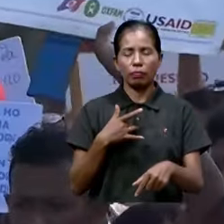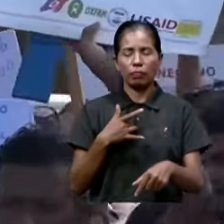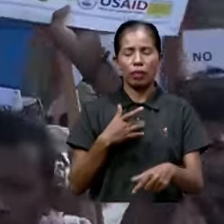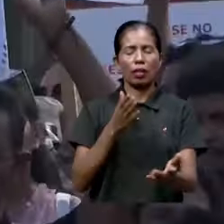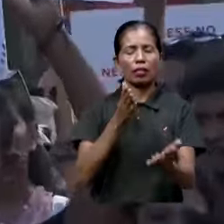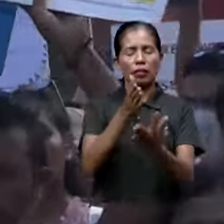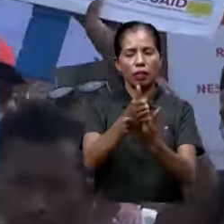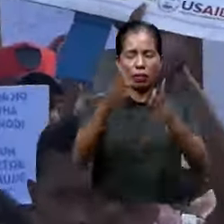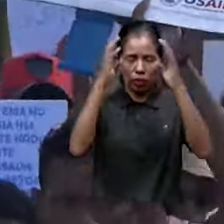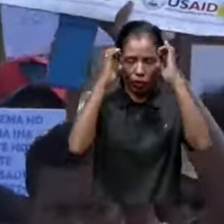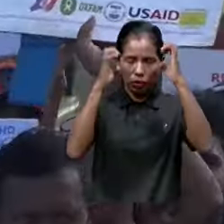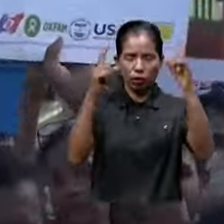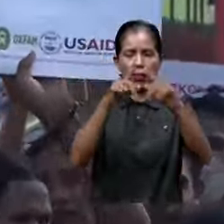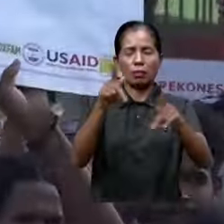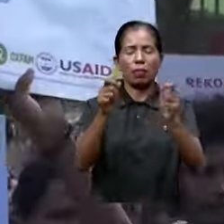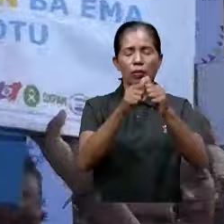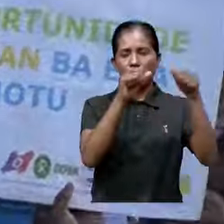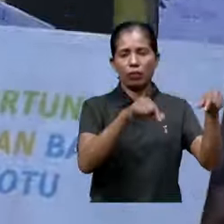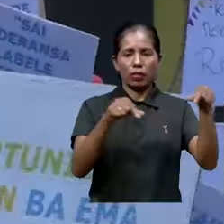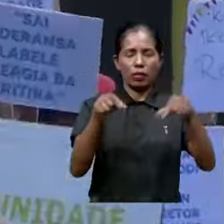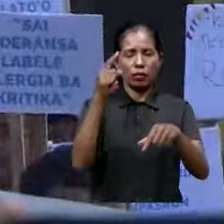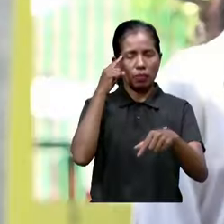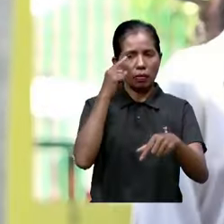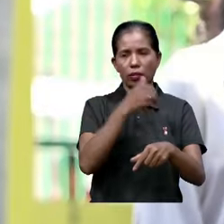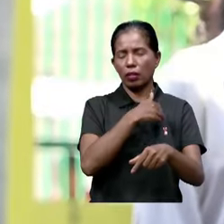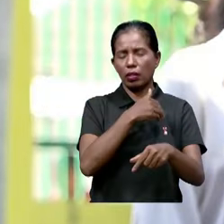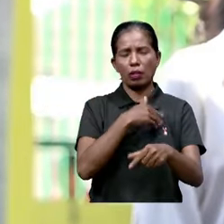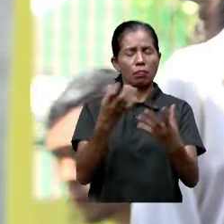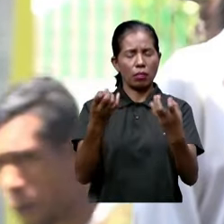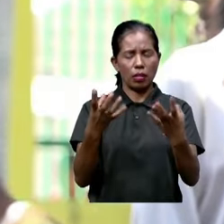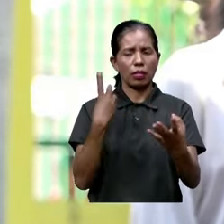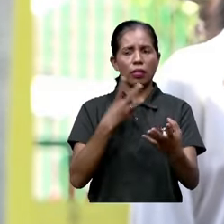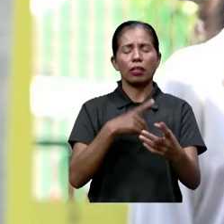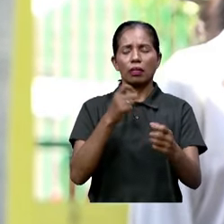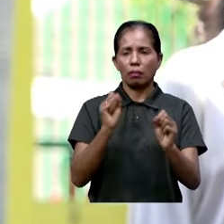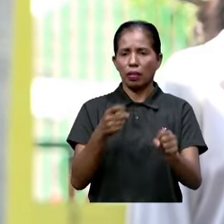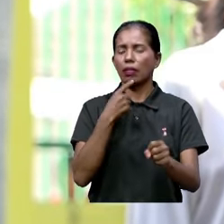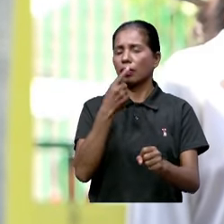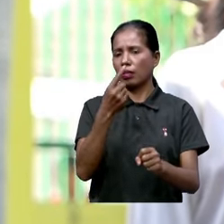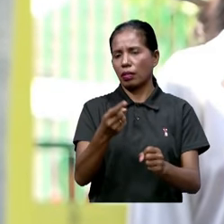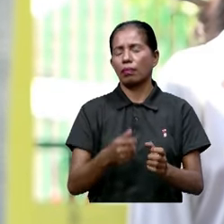acessibilidade, educação, vai uma deficiência matang. Se dá na tom para ita tu bele dia kata